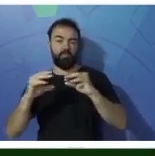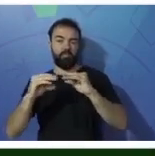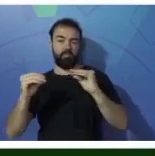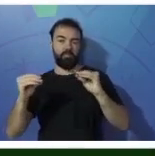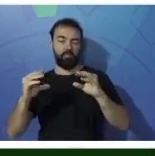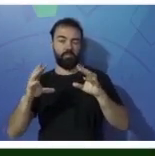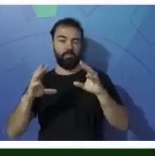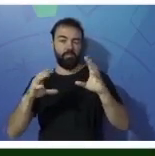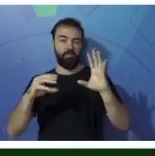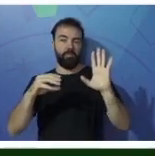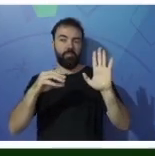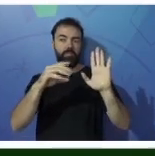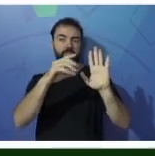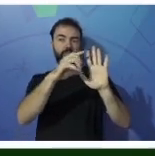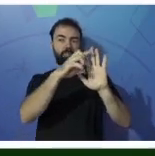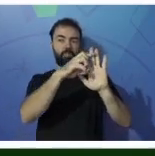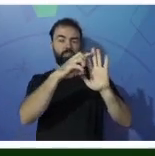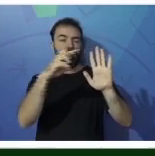18